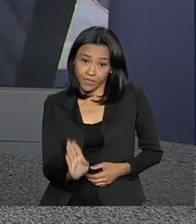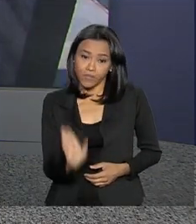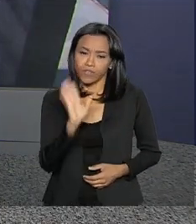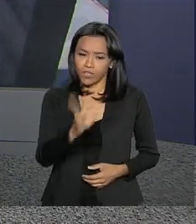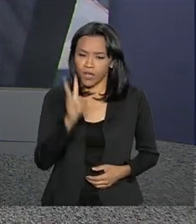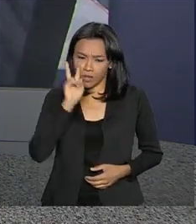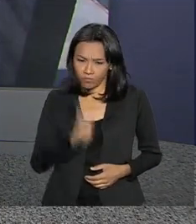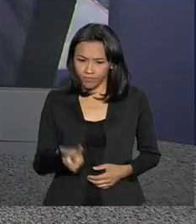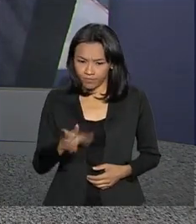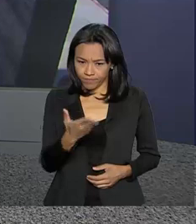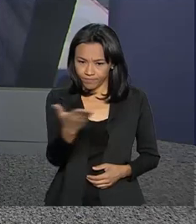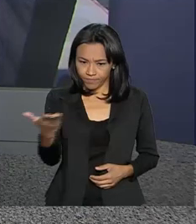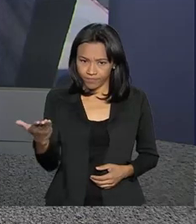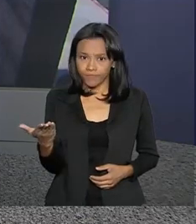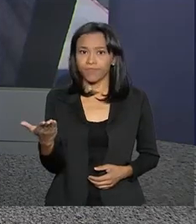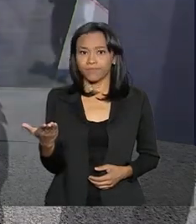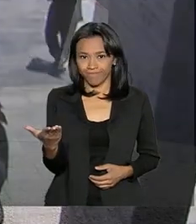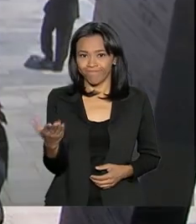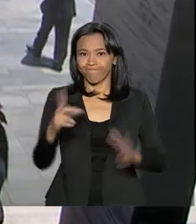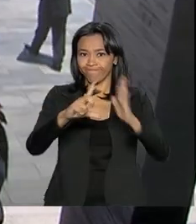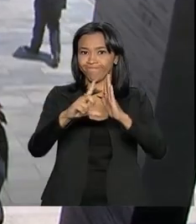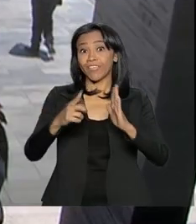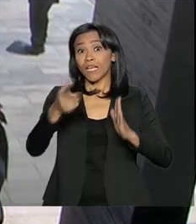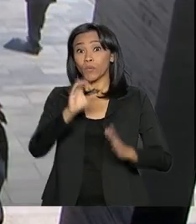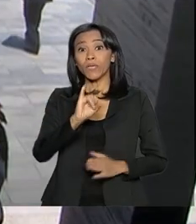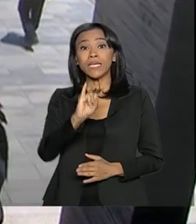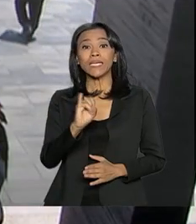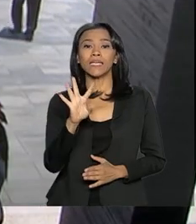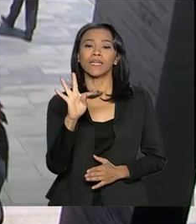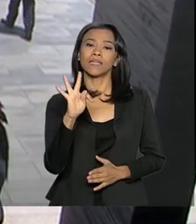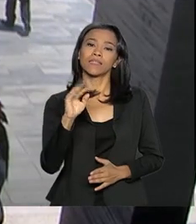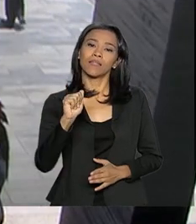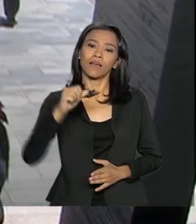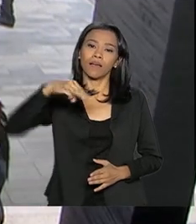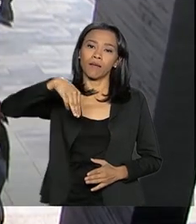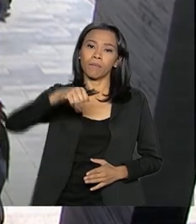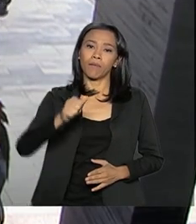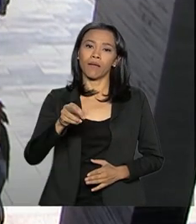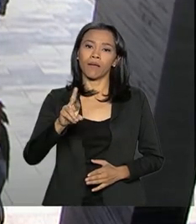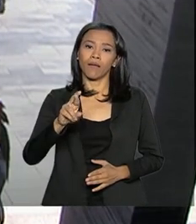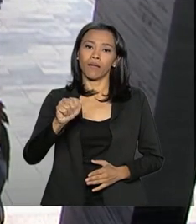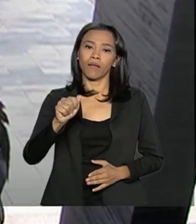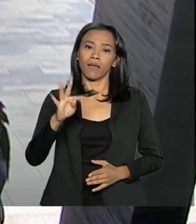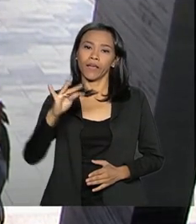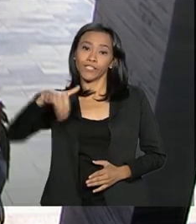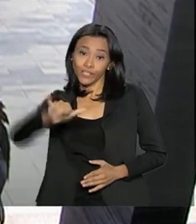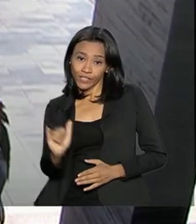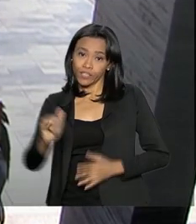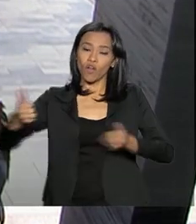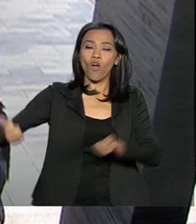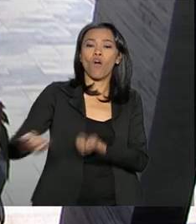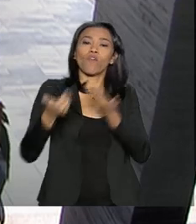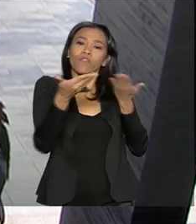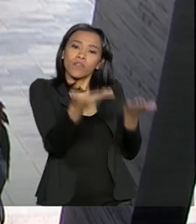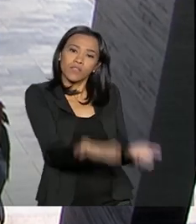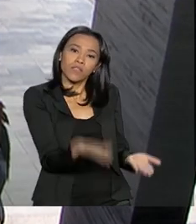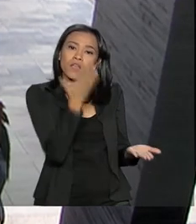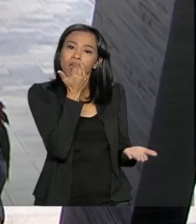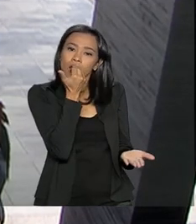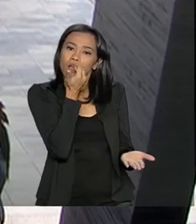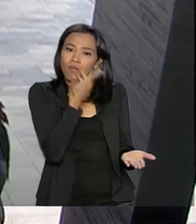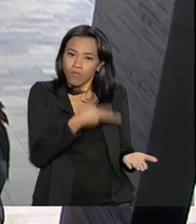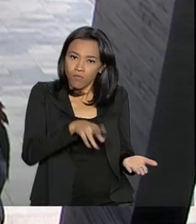do Palácio Itamaraty, onde será oferecido um almoço ao presidente argentino e sua comitiva. O presidente